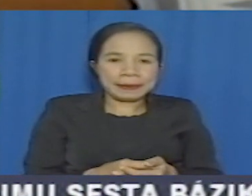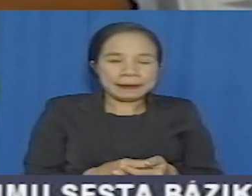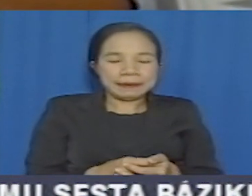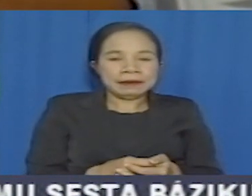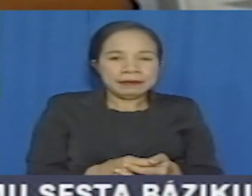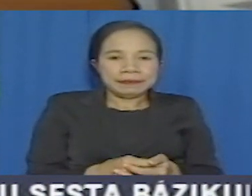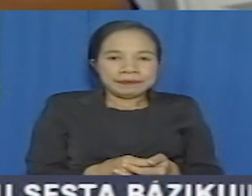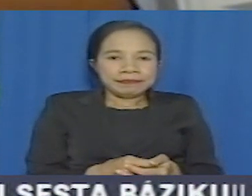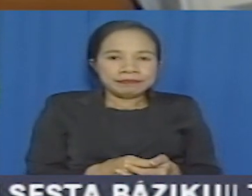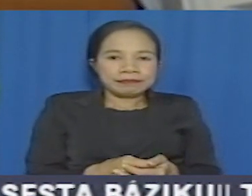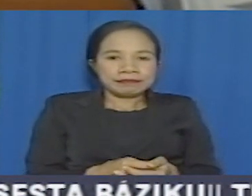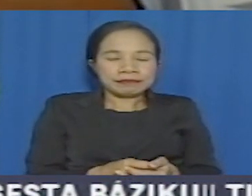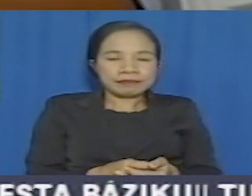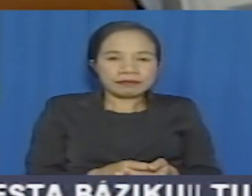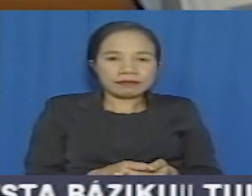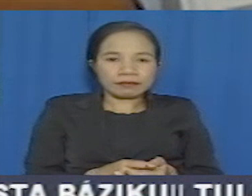tipu da